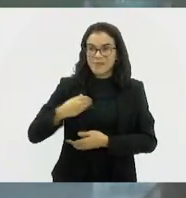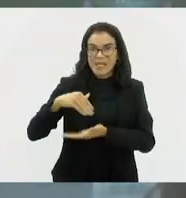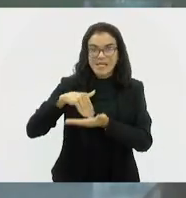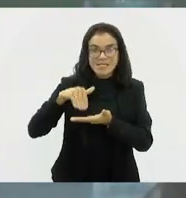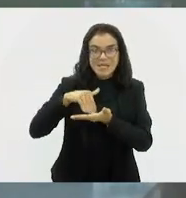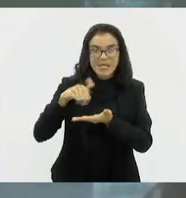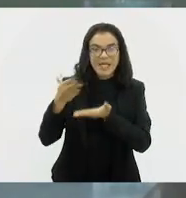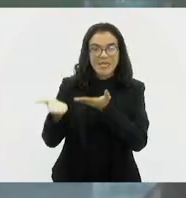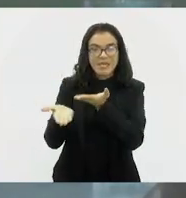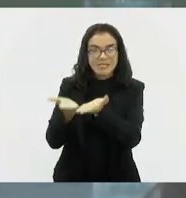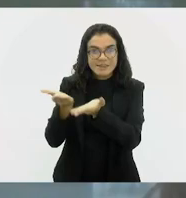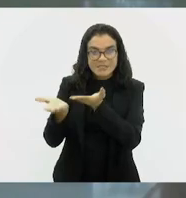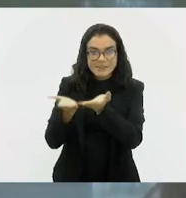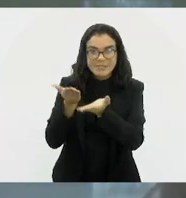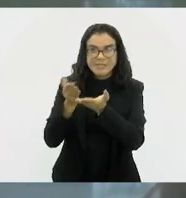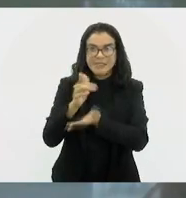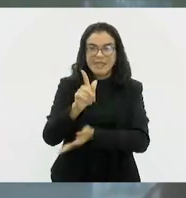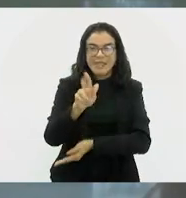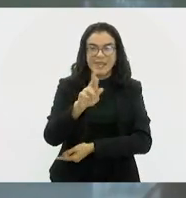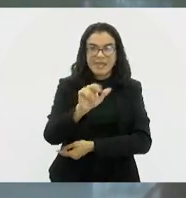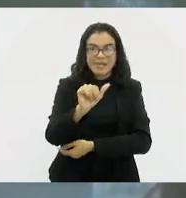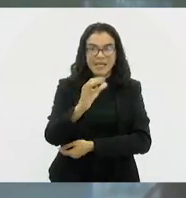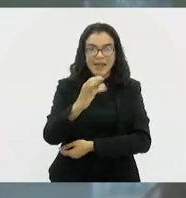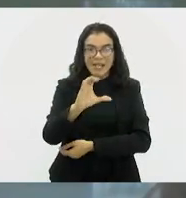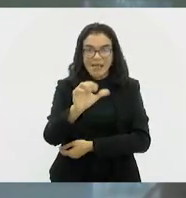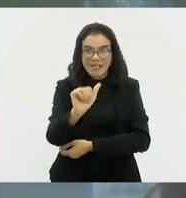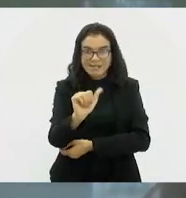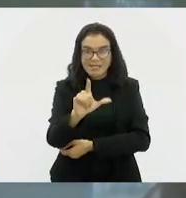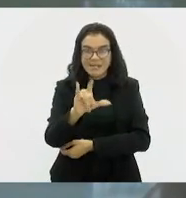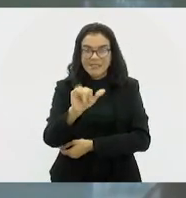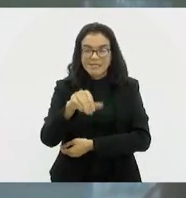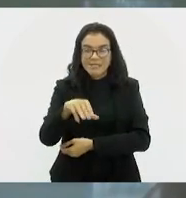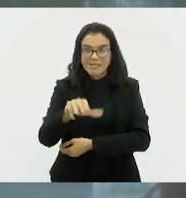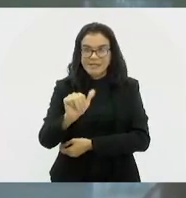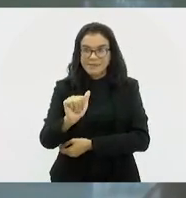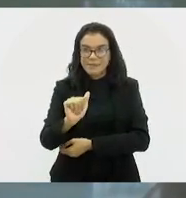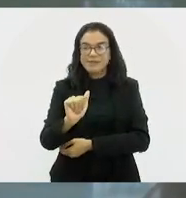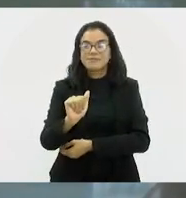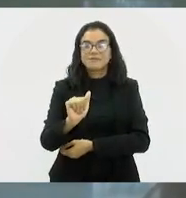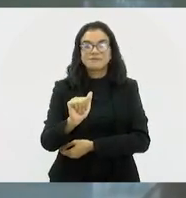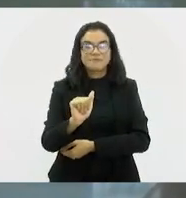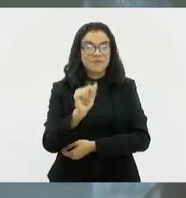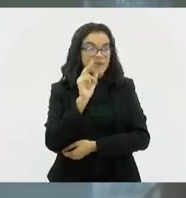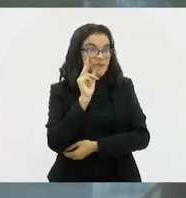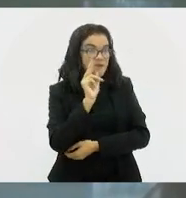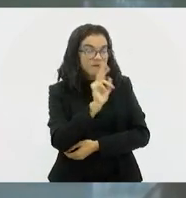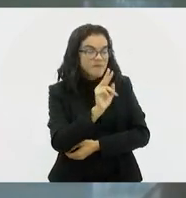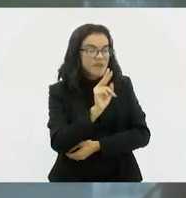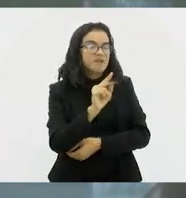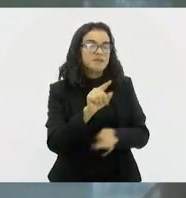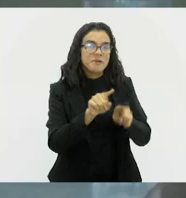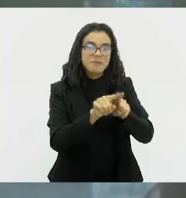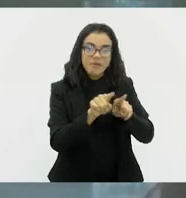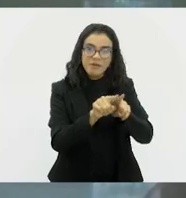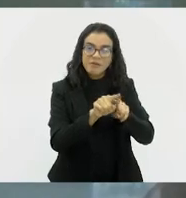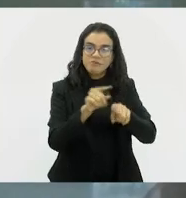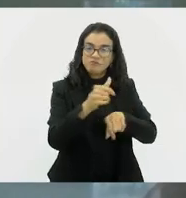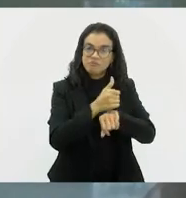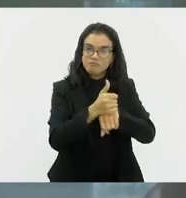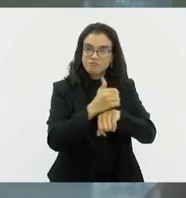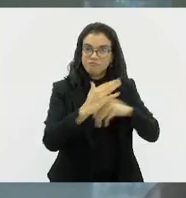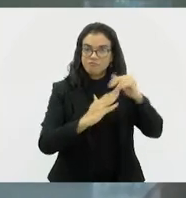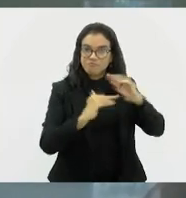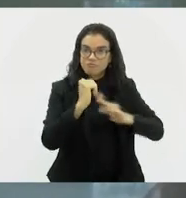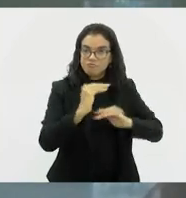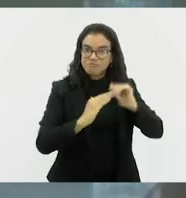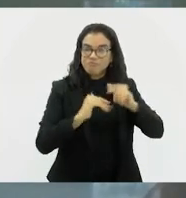Assistência, Graça Lima, minha amiga Graça Lima, aqui presente, ouvir os profissionais que